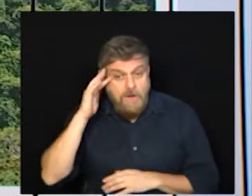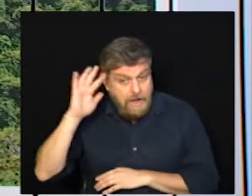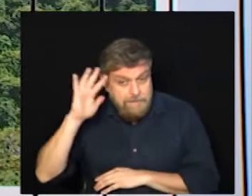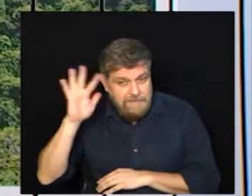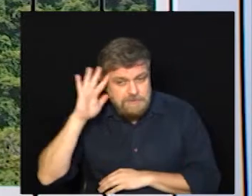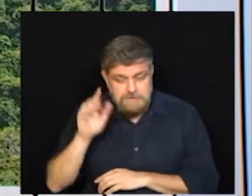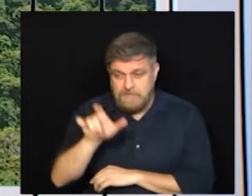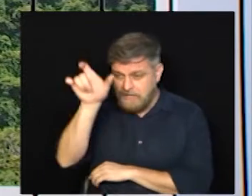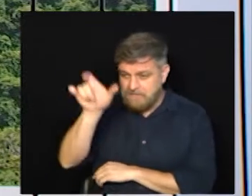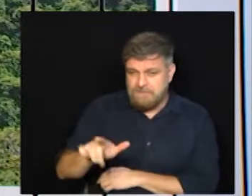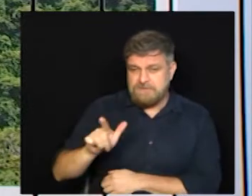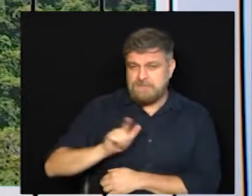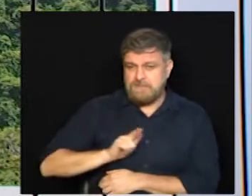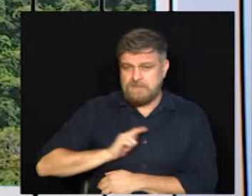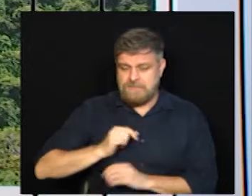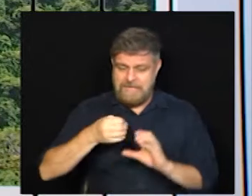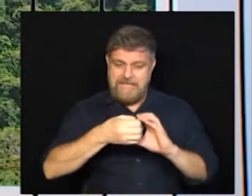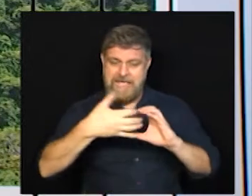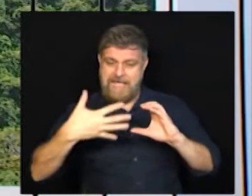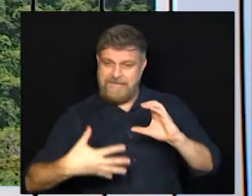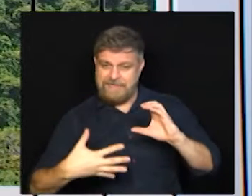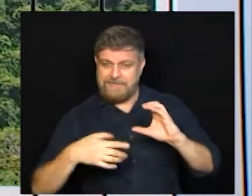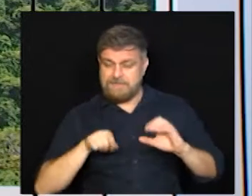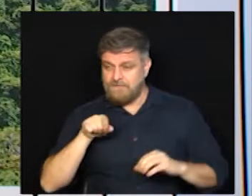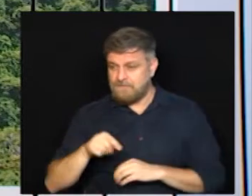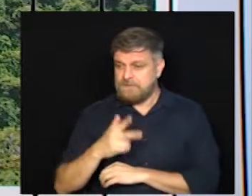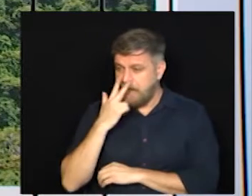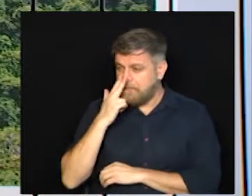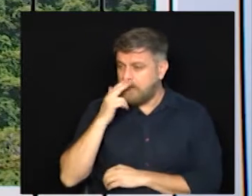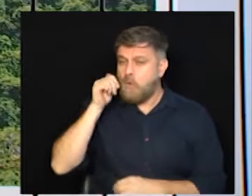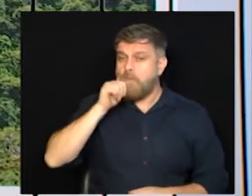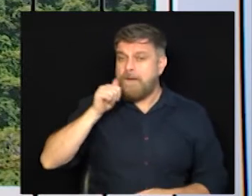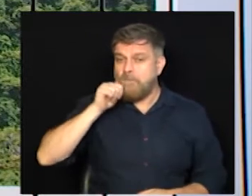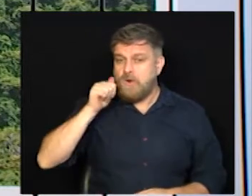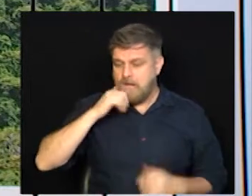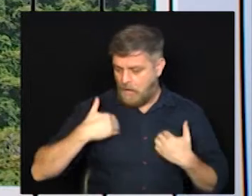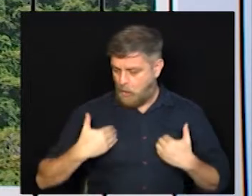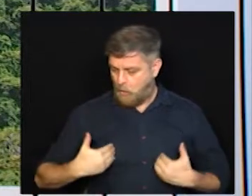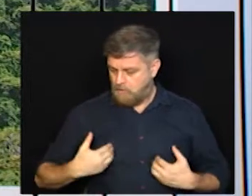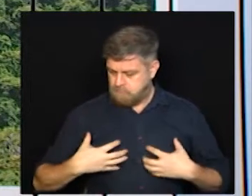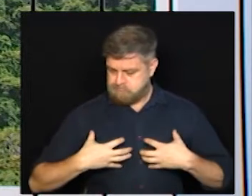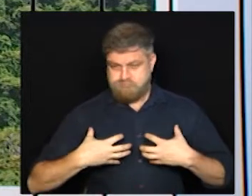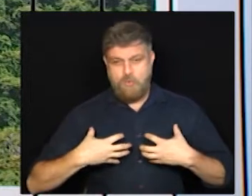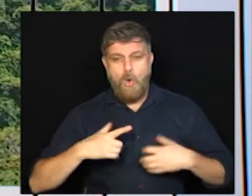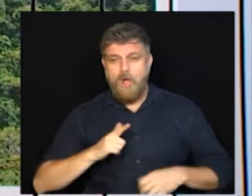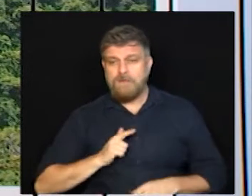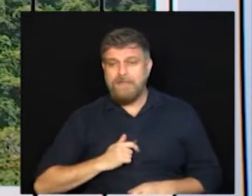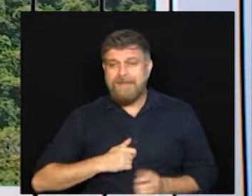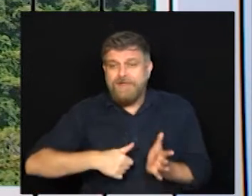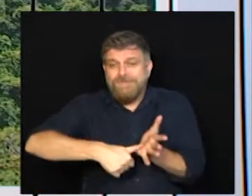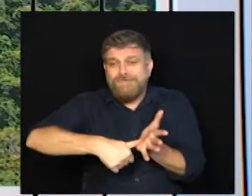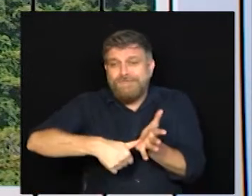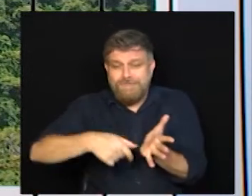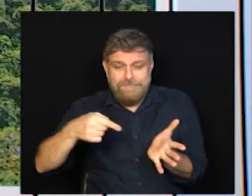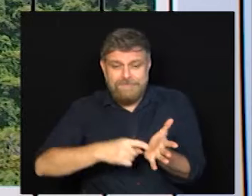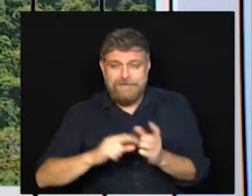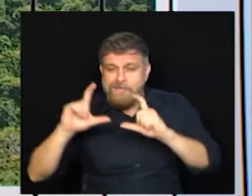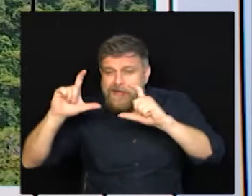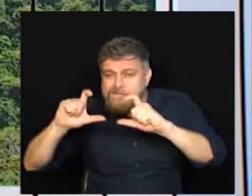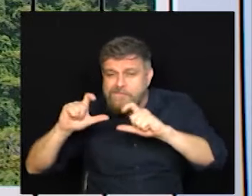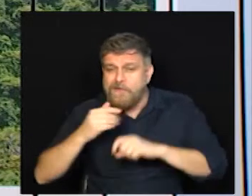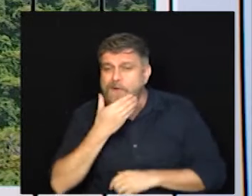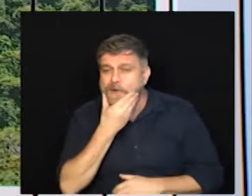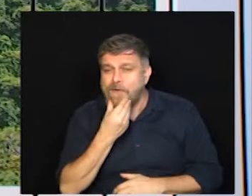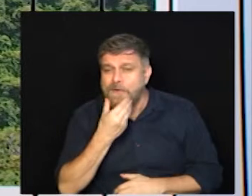tem todas as características físicas de uma mulher, mas você tem no seu documento tem um